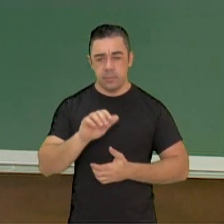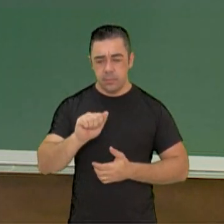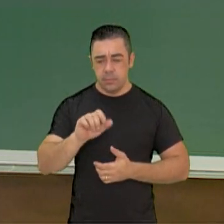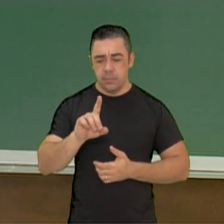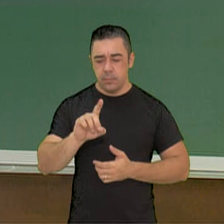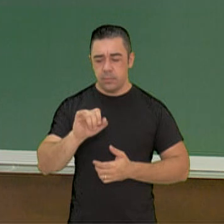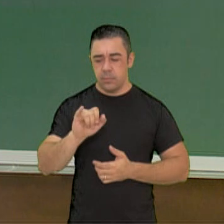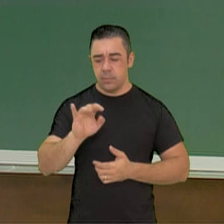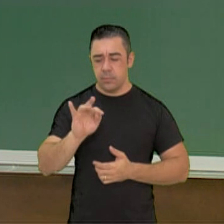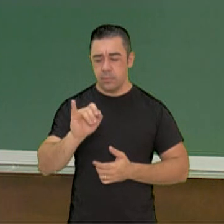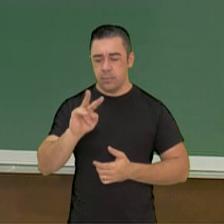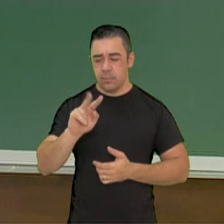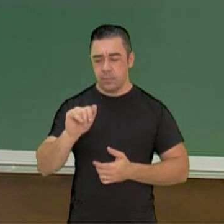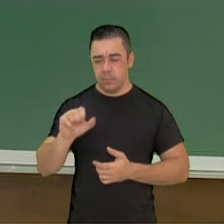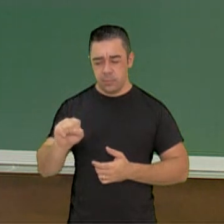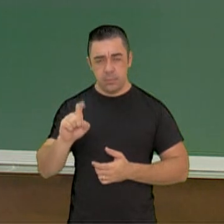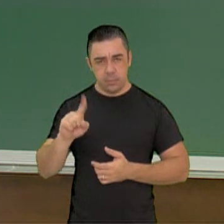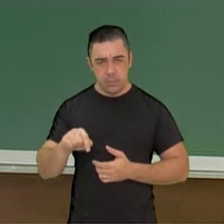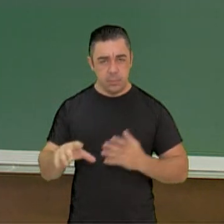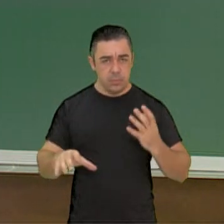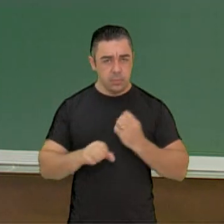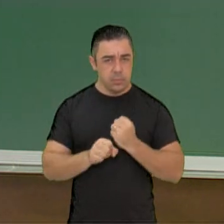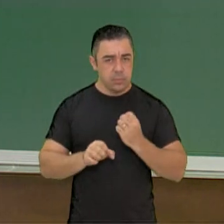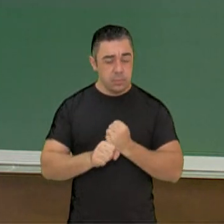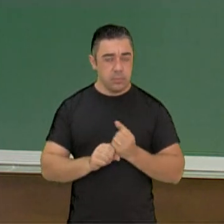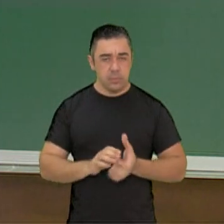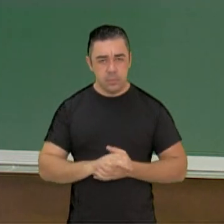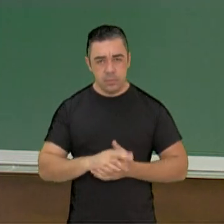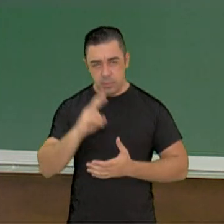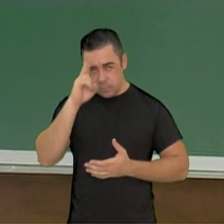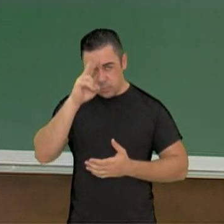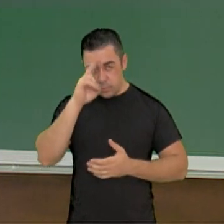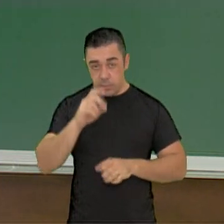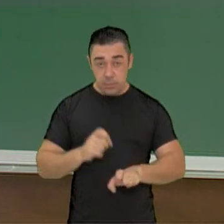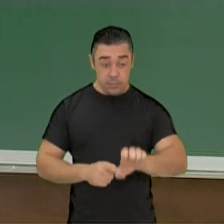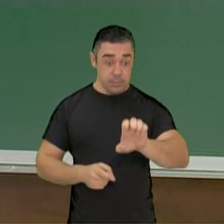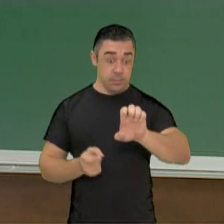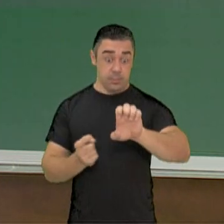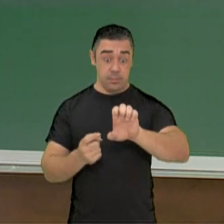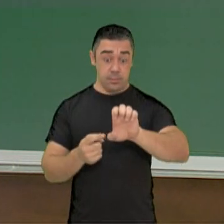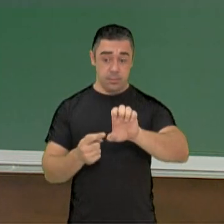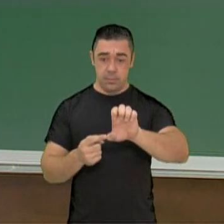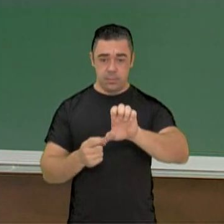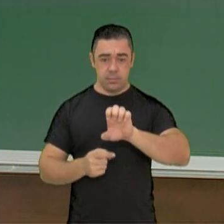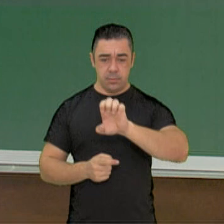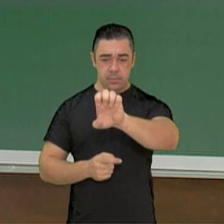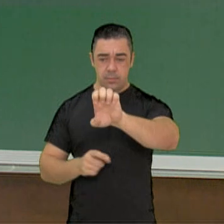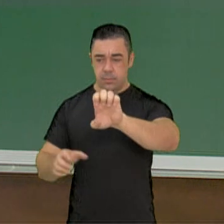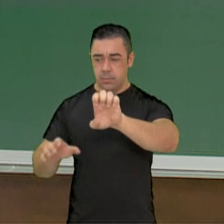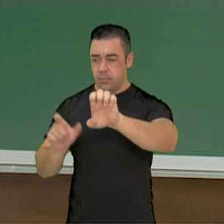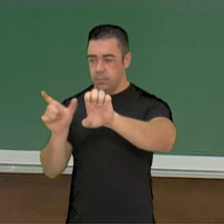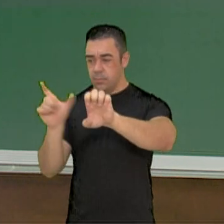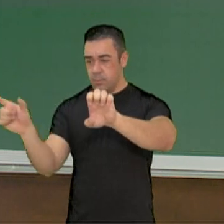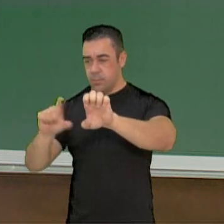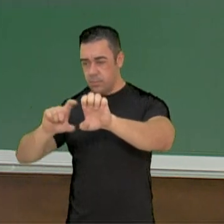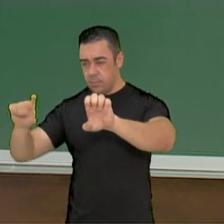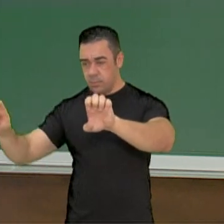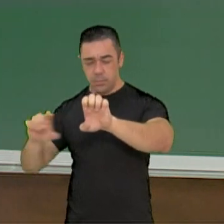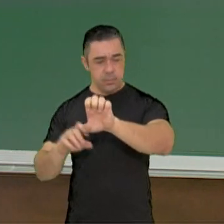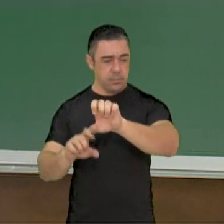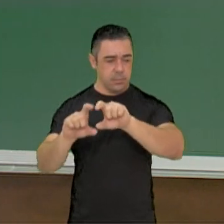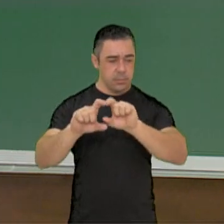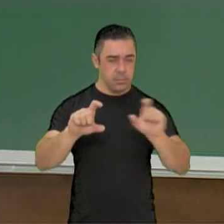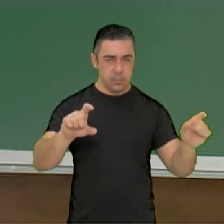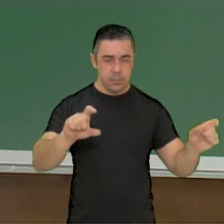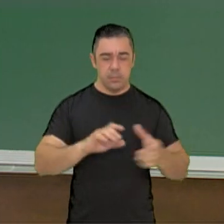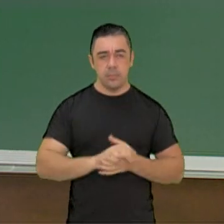vamos expressar soma. Então, lembrando lá da letra E, para servir ali como soma também, tá bom? Da conjunção